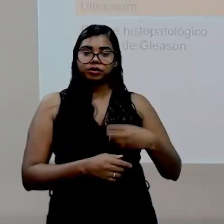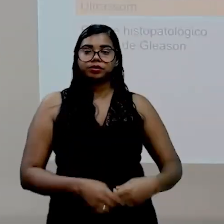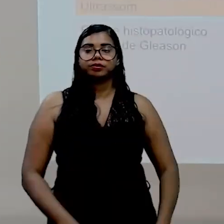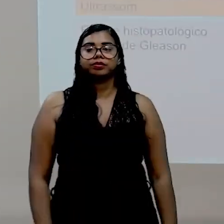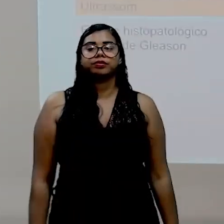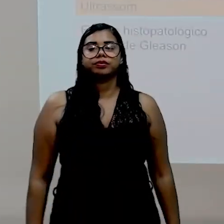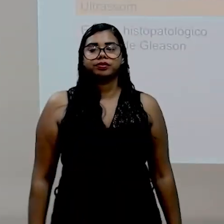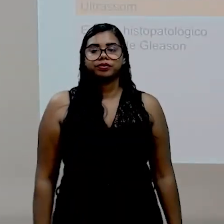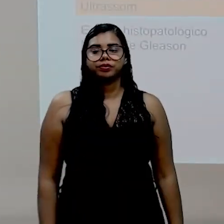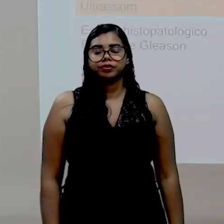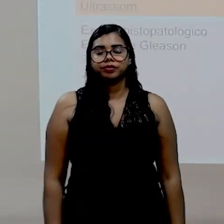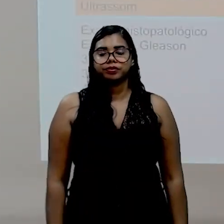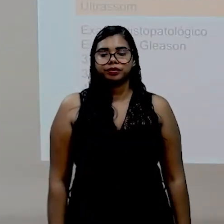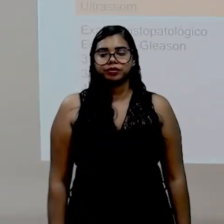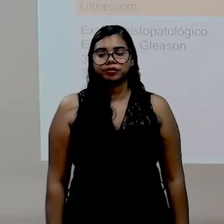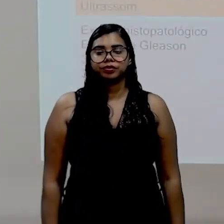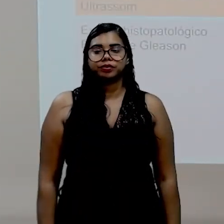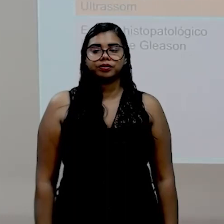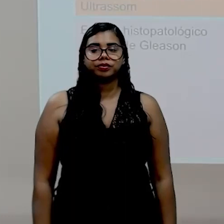Entendeu?